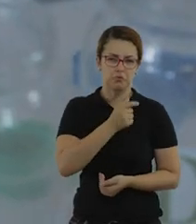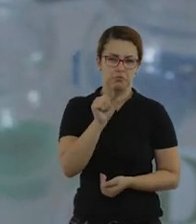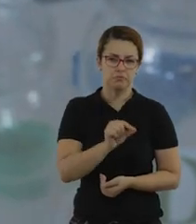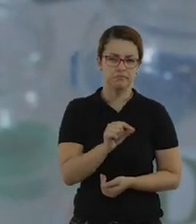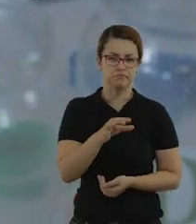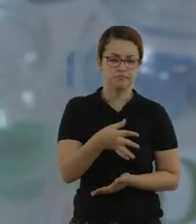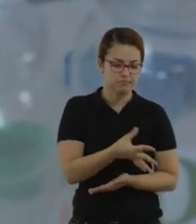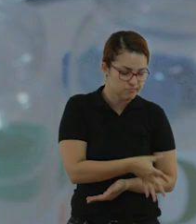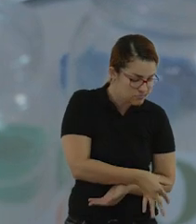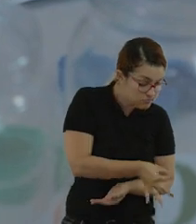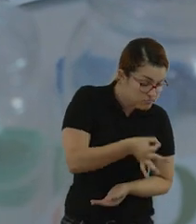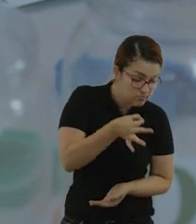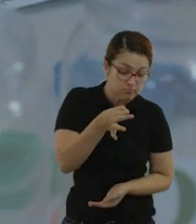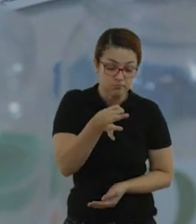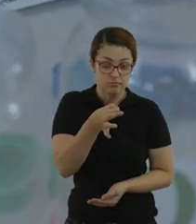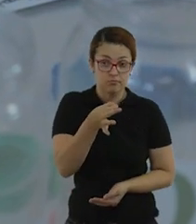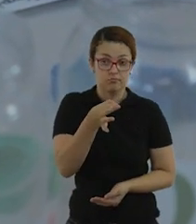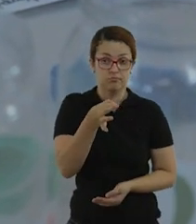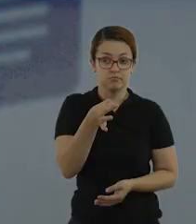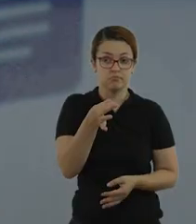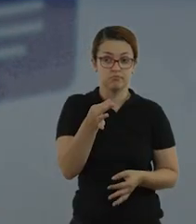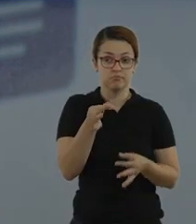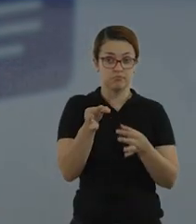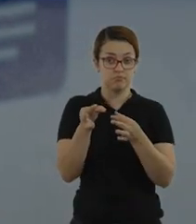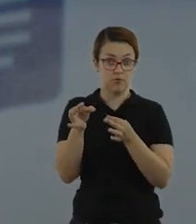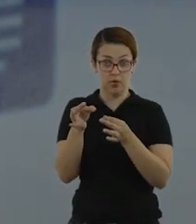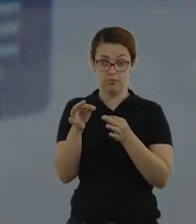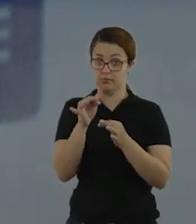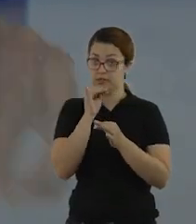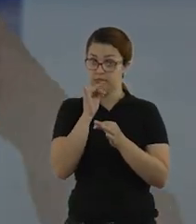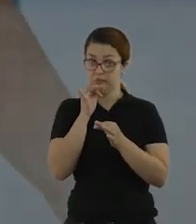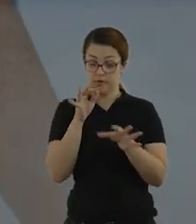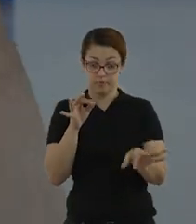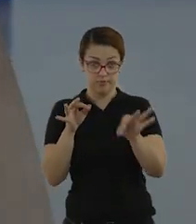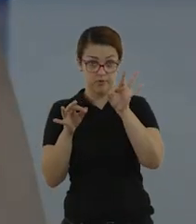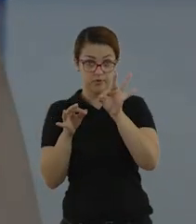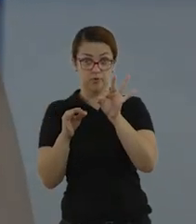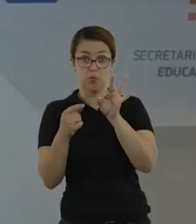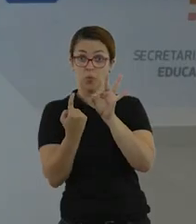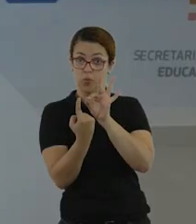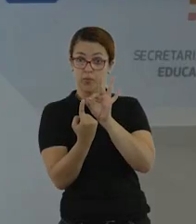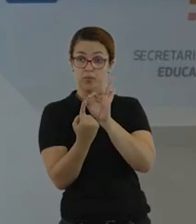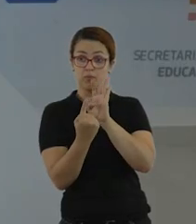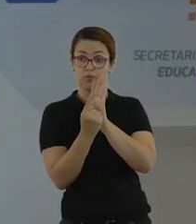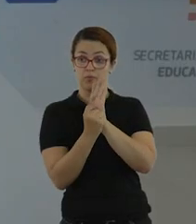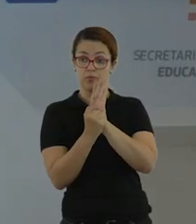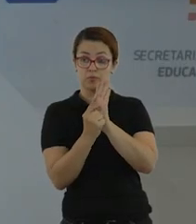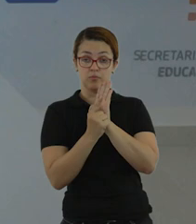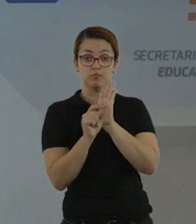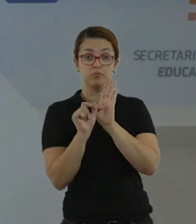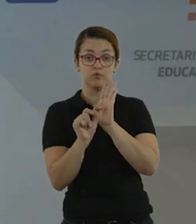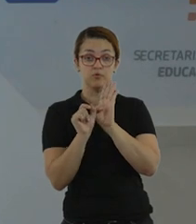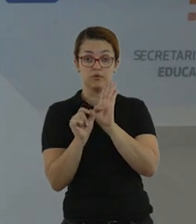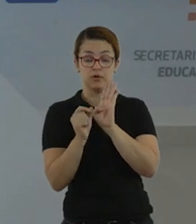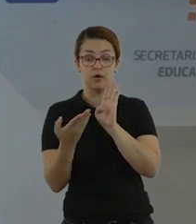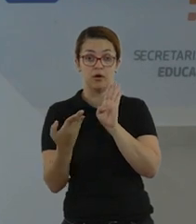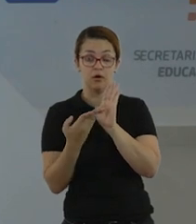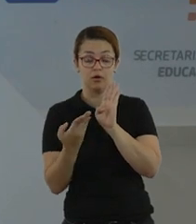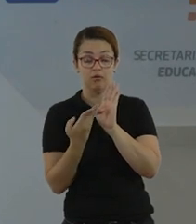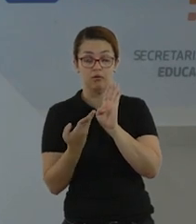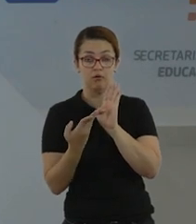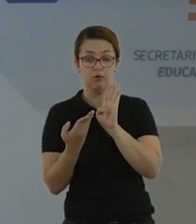aqui e eu vou pegar um número. Eu peguei o número 1. E o que que a gente vai fazer agora? A gente vai pegar a